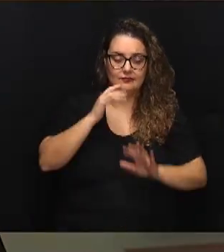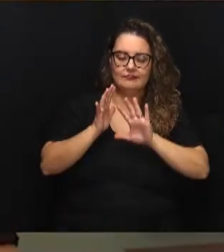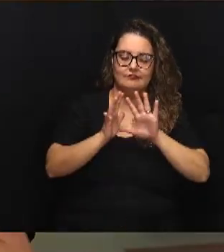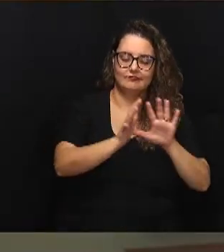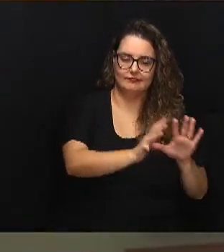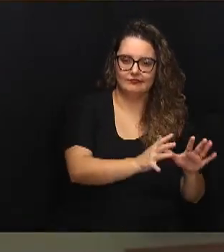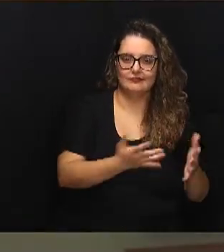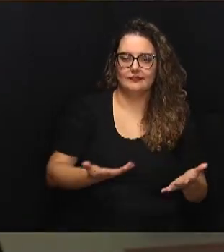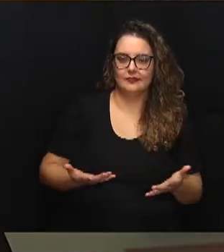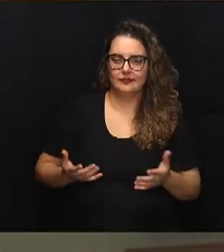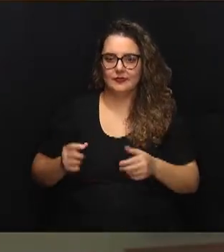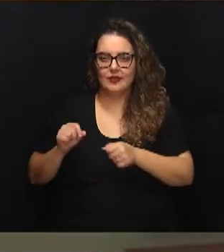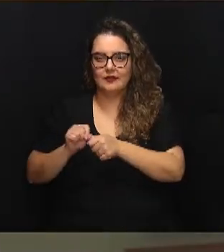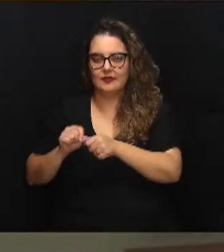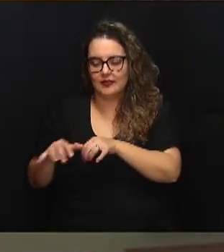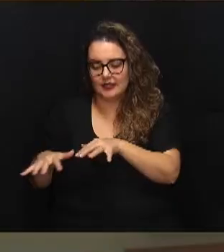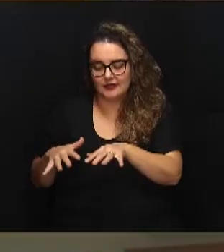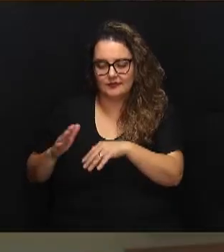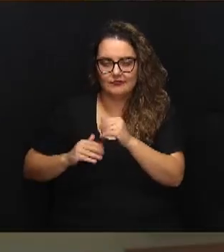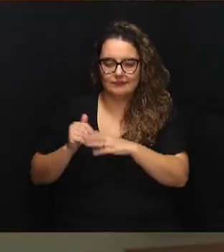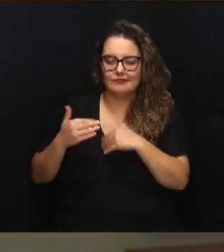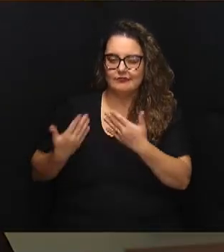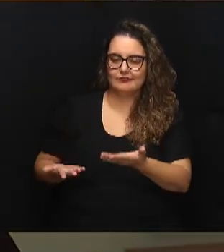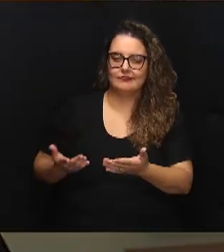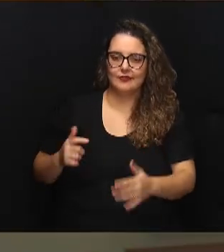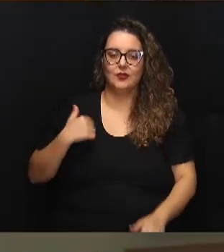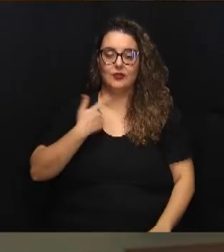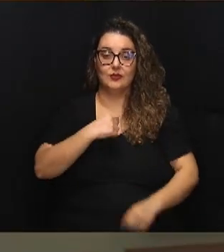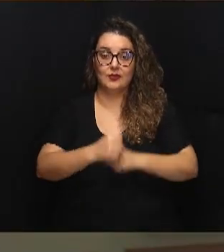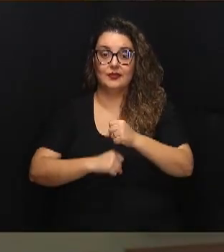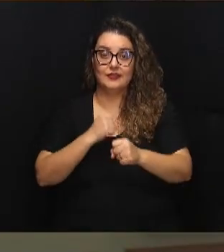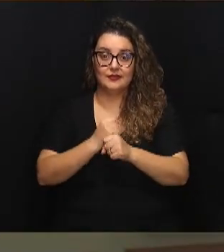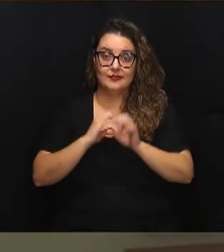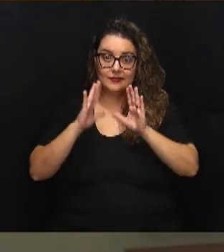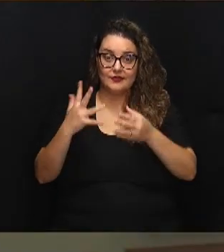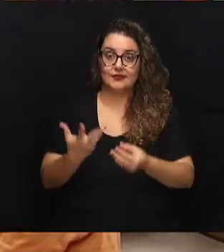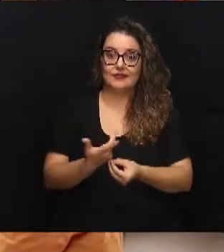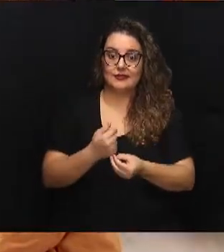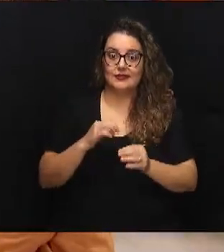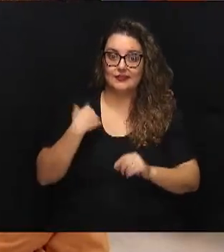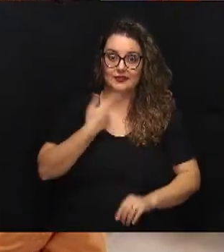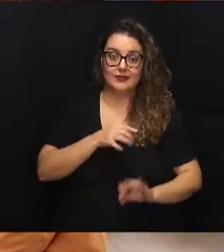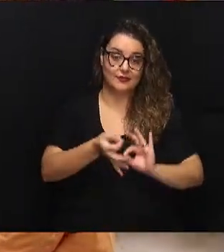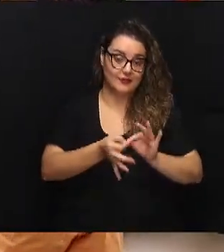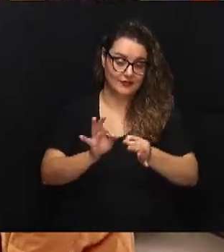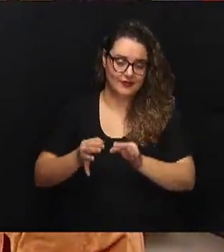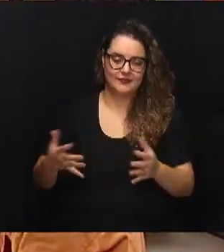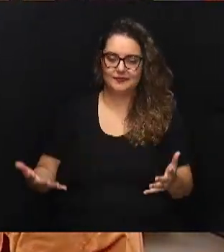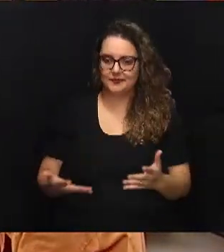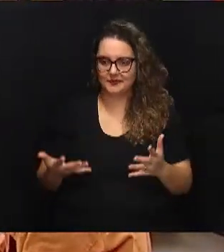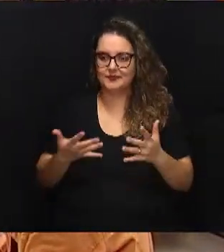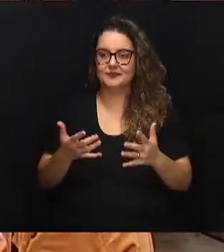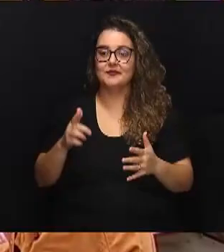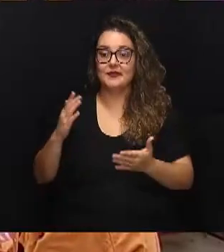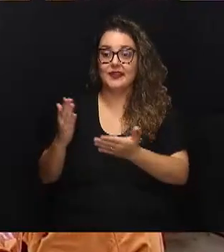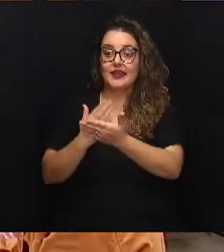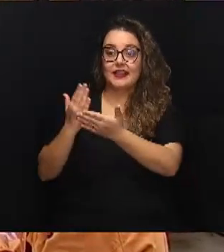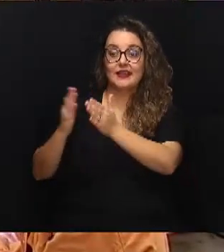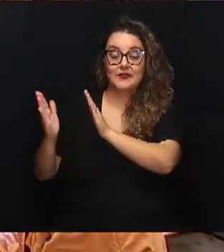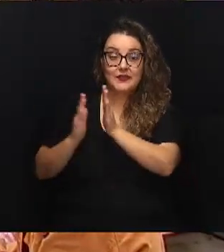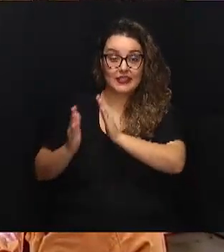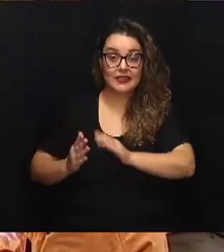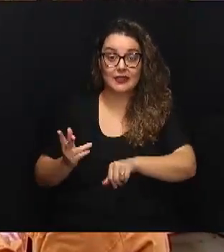televisão, e fazer com que ela mexa a mão. Então esse ano o nosso foco é todo em cima da arte, as nossas oficinas. Essa iniciativa da livraria